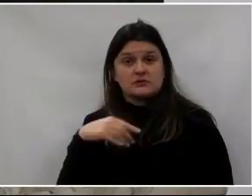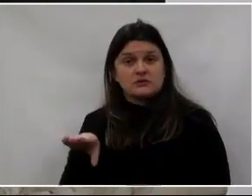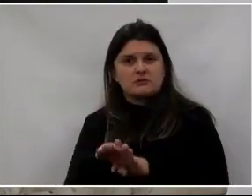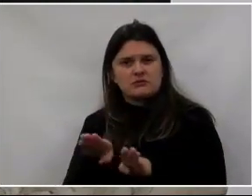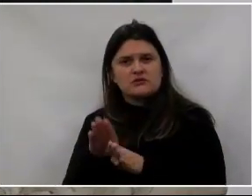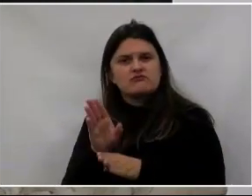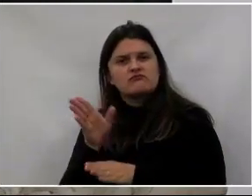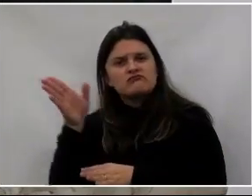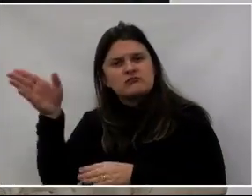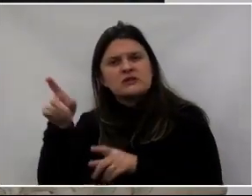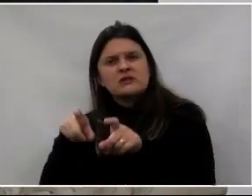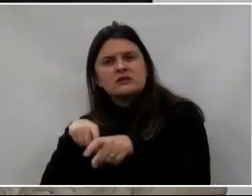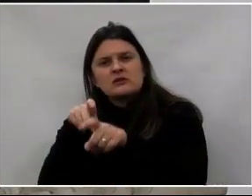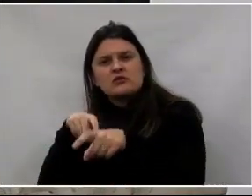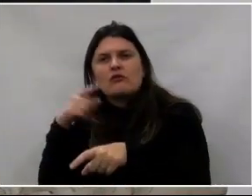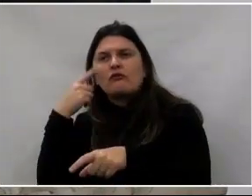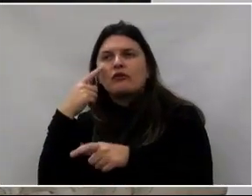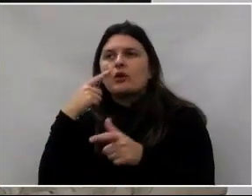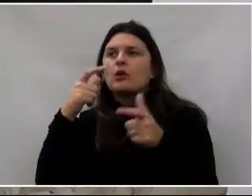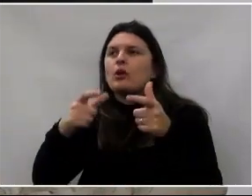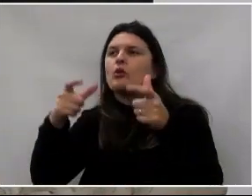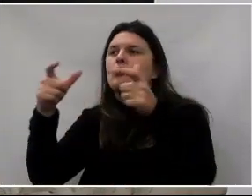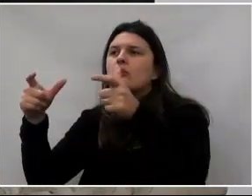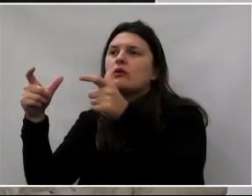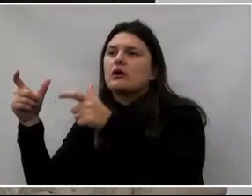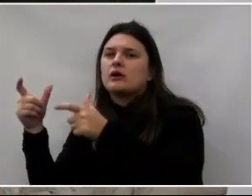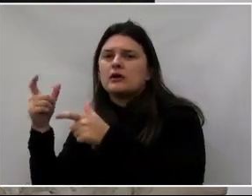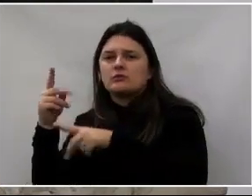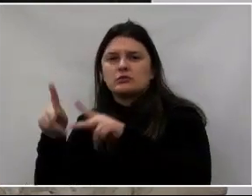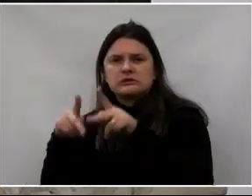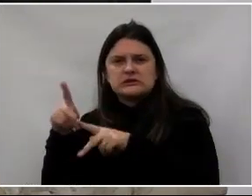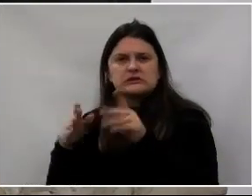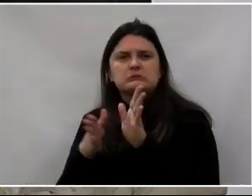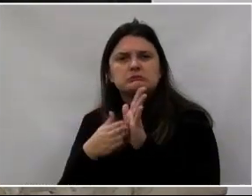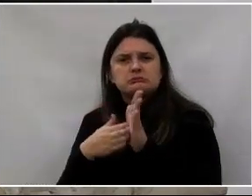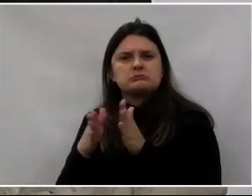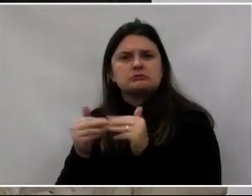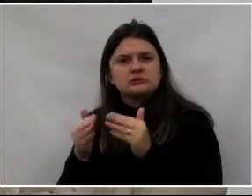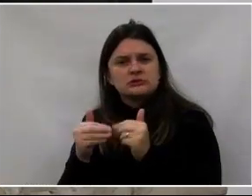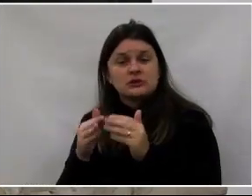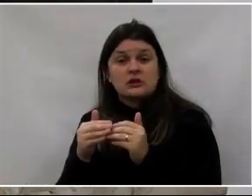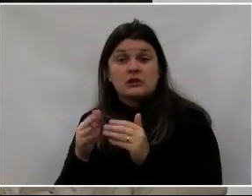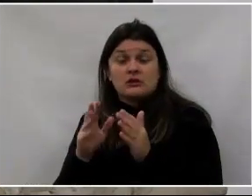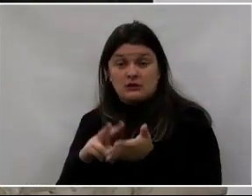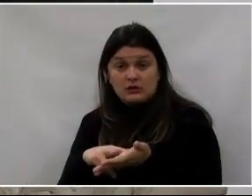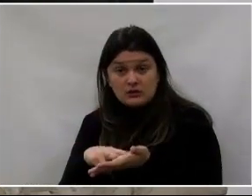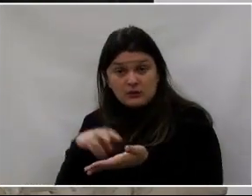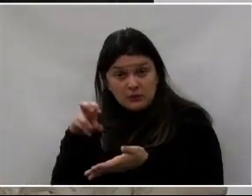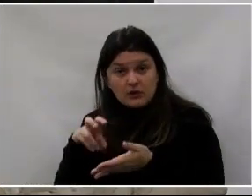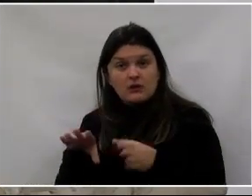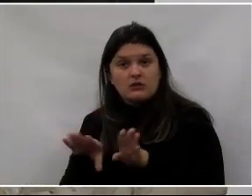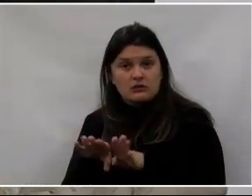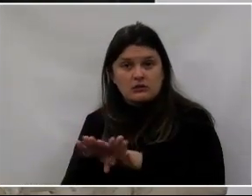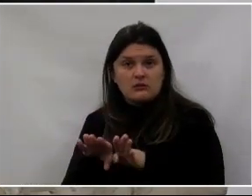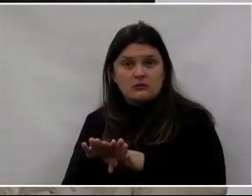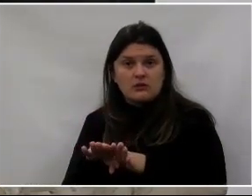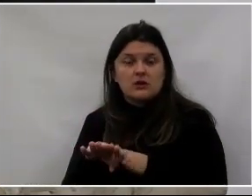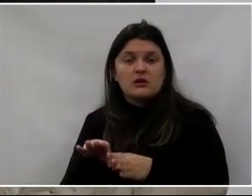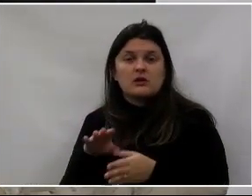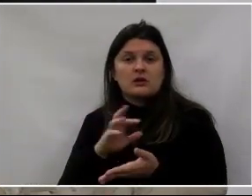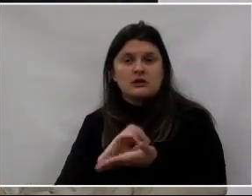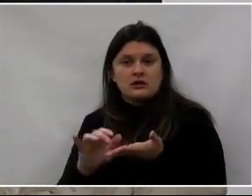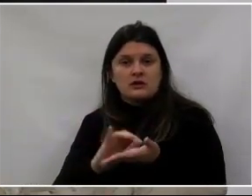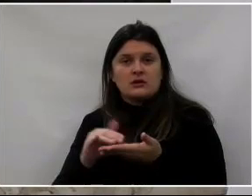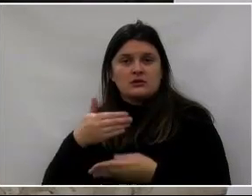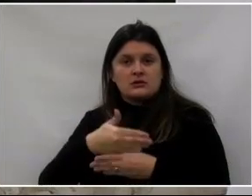interior nosso, aí, em vários locais, vendo as reivindicações da população. E hoje de manhã também o Salvati do Obras